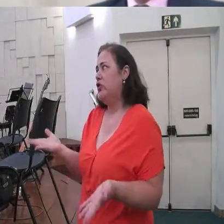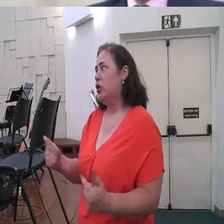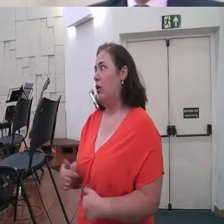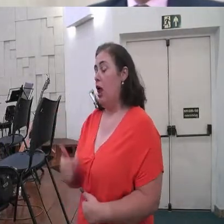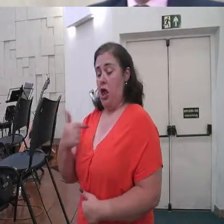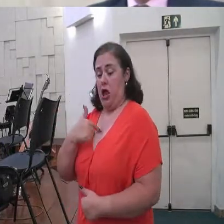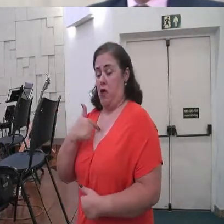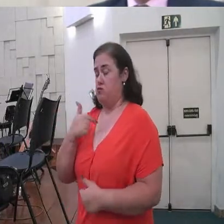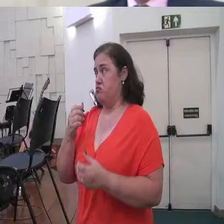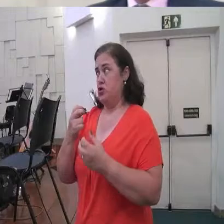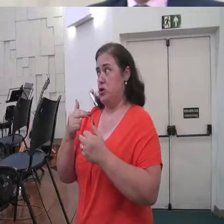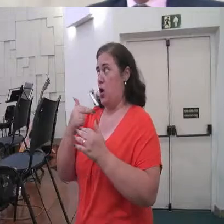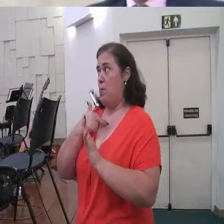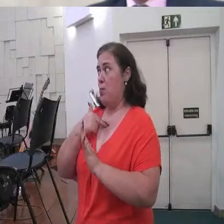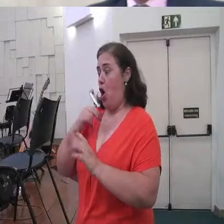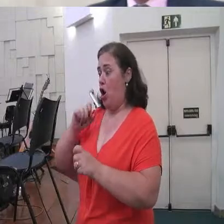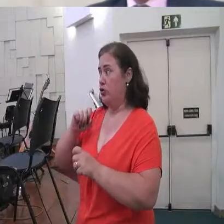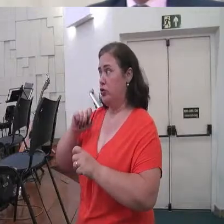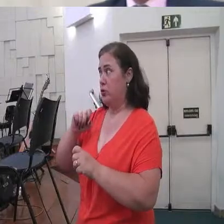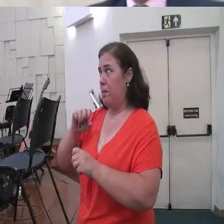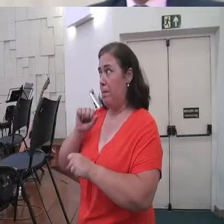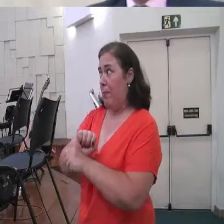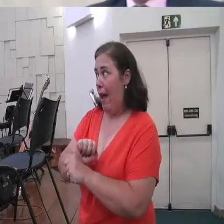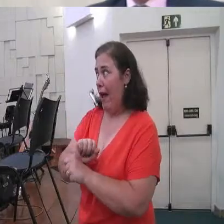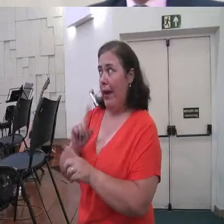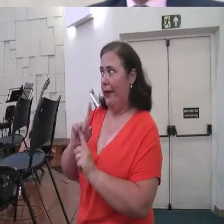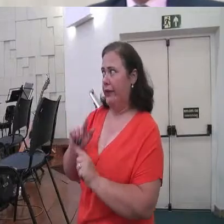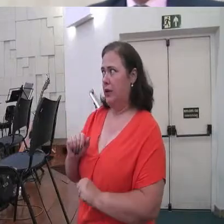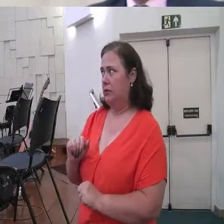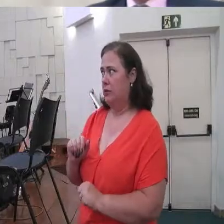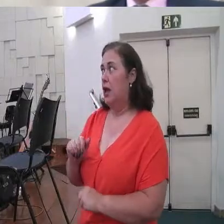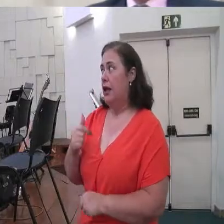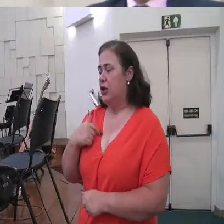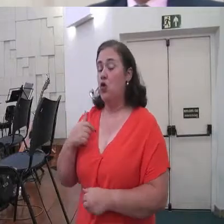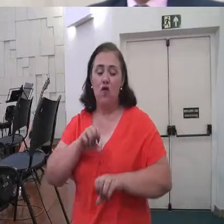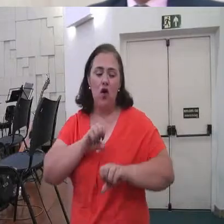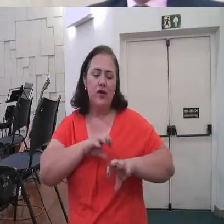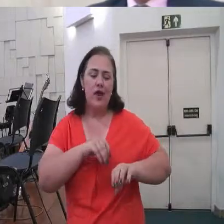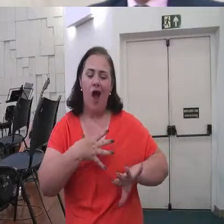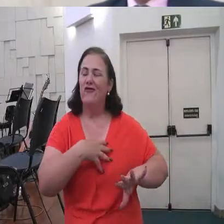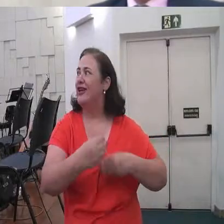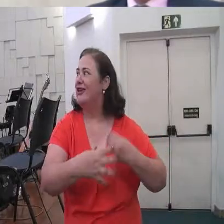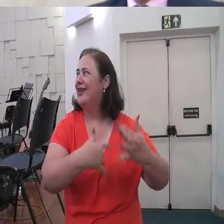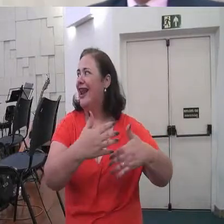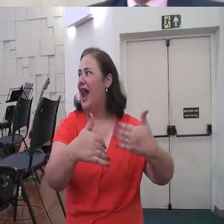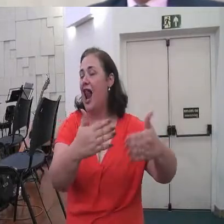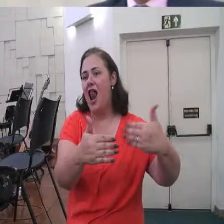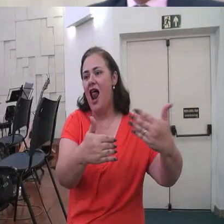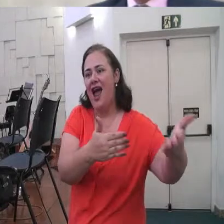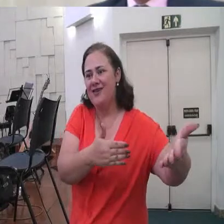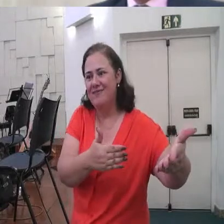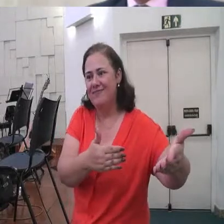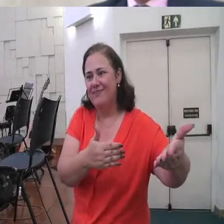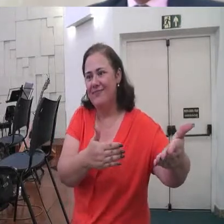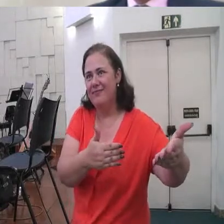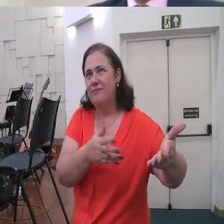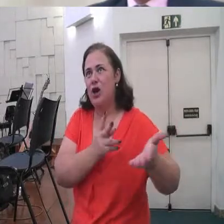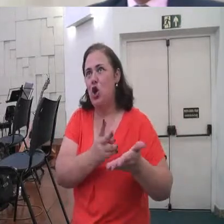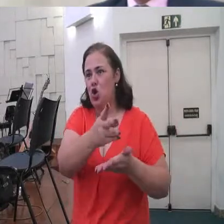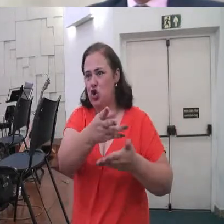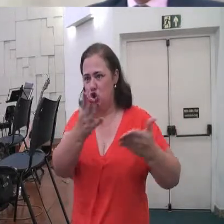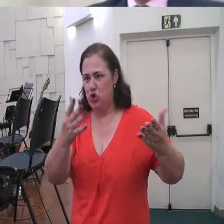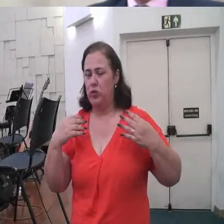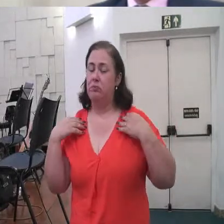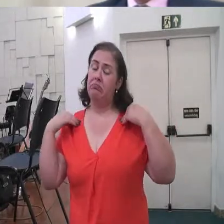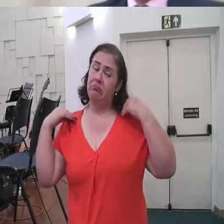mudar isso. E é isso que eu estou ensinando para o meu filho também. É a fé hereditária, não é? É a